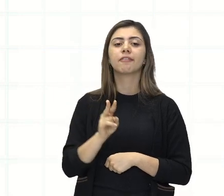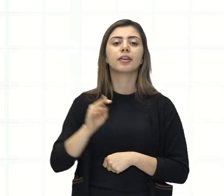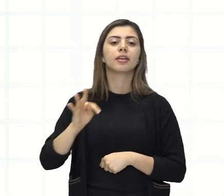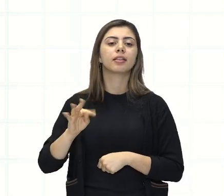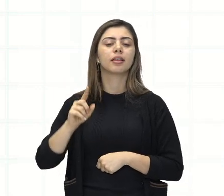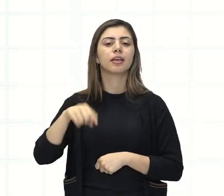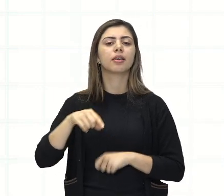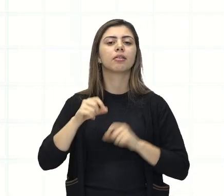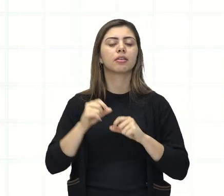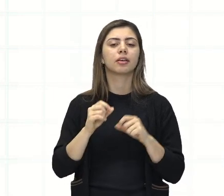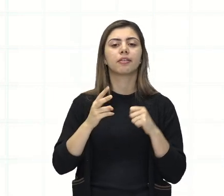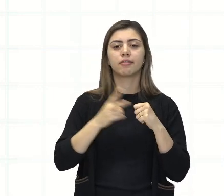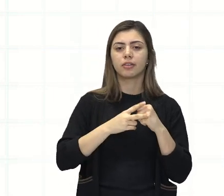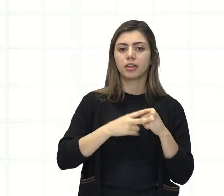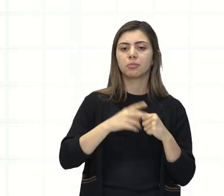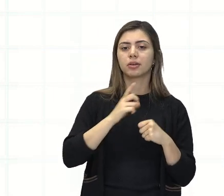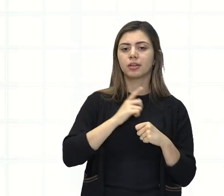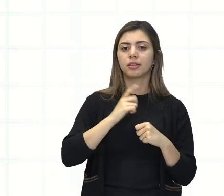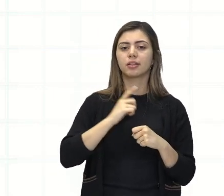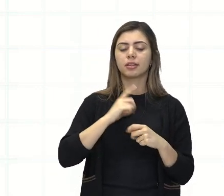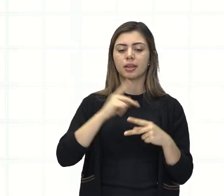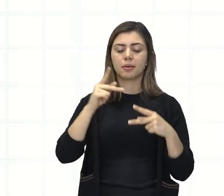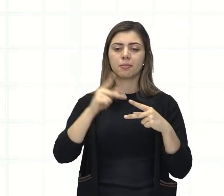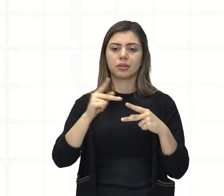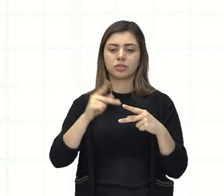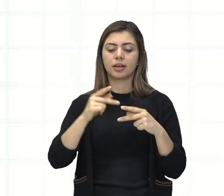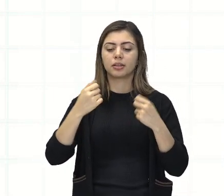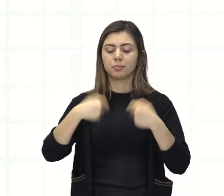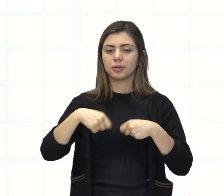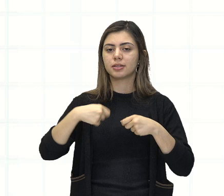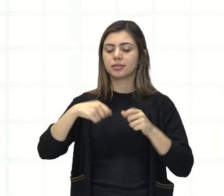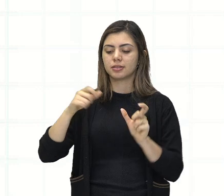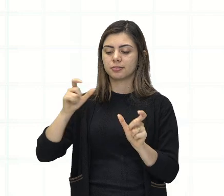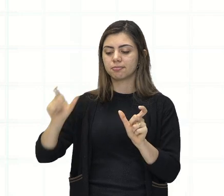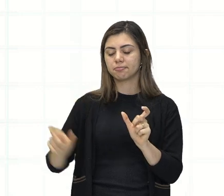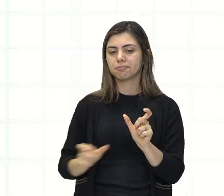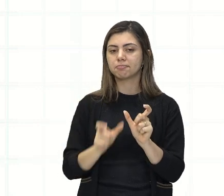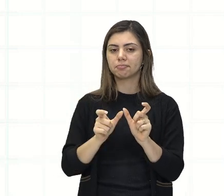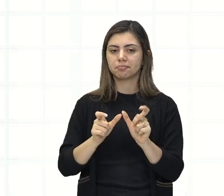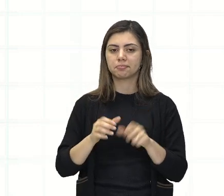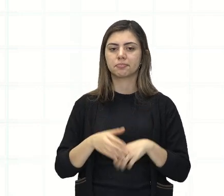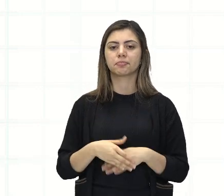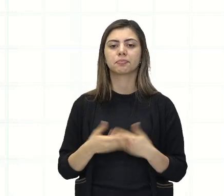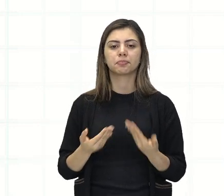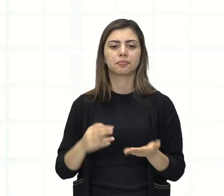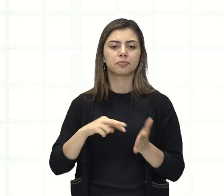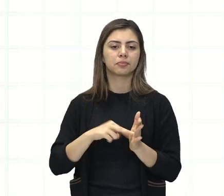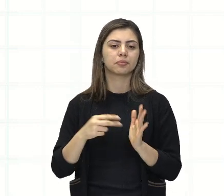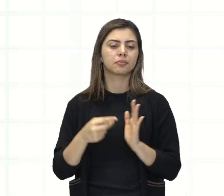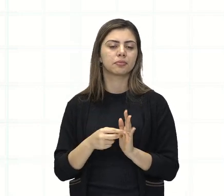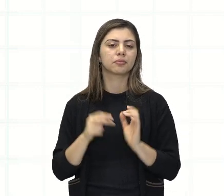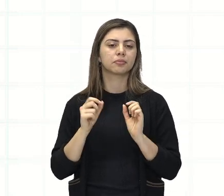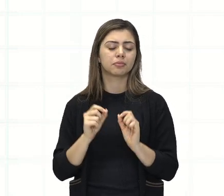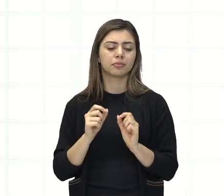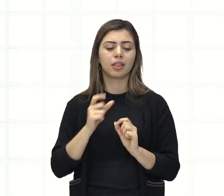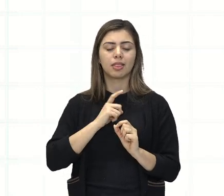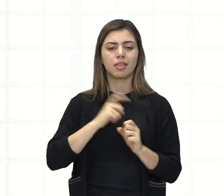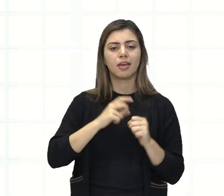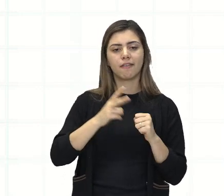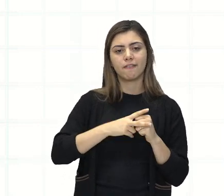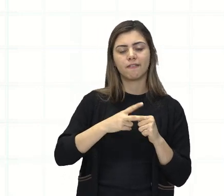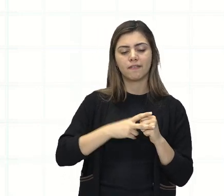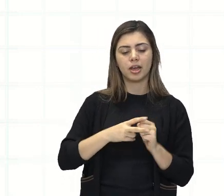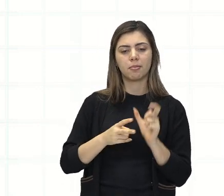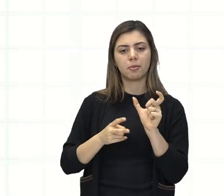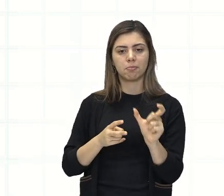que apresentam predicação incompleta. Ou seja, são verbos que trazem consigo